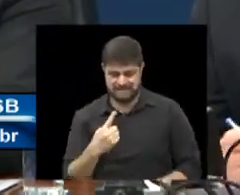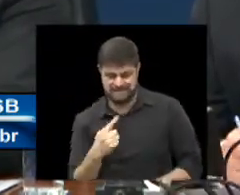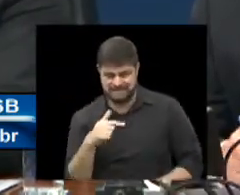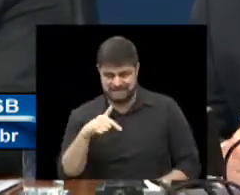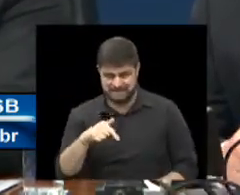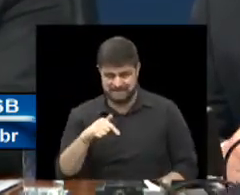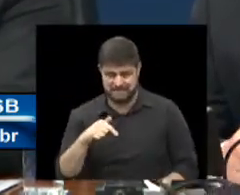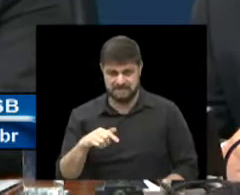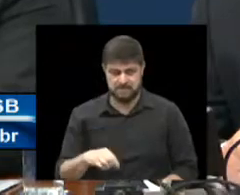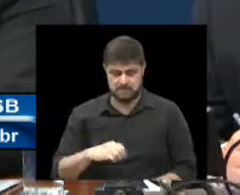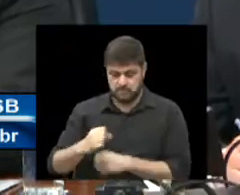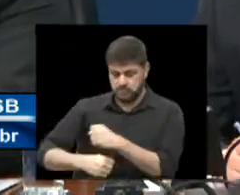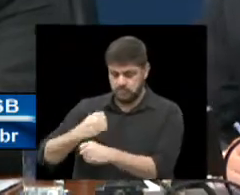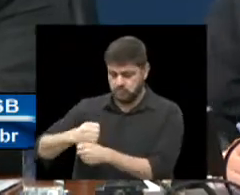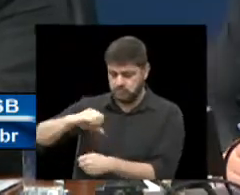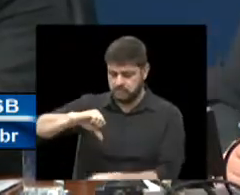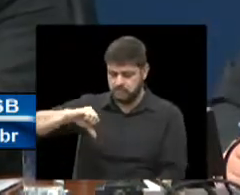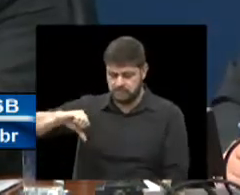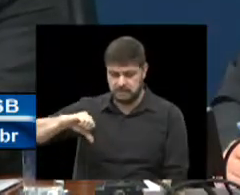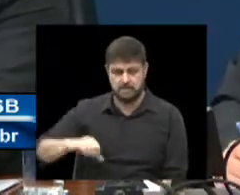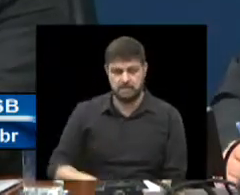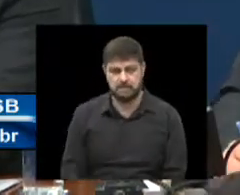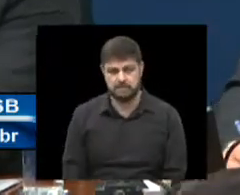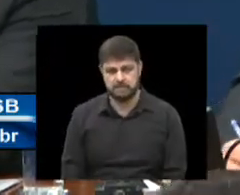717 de 99, senhor presidente.